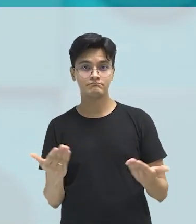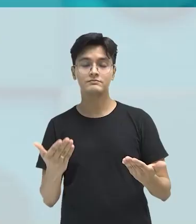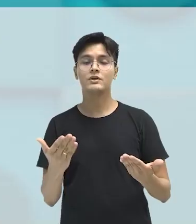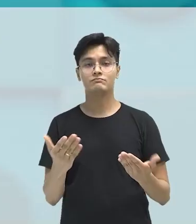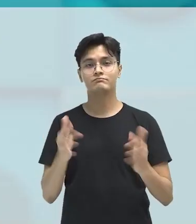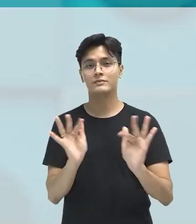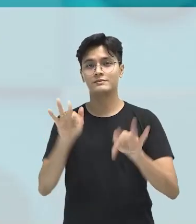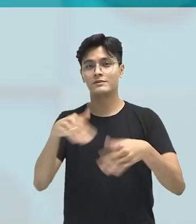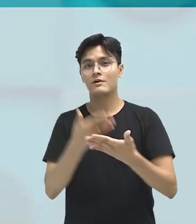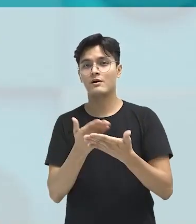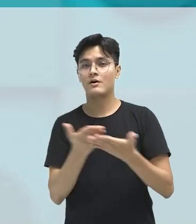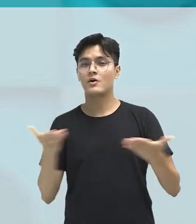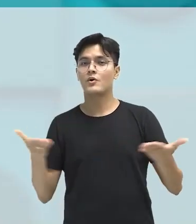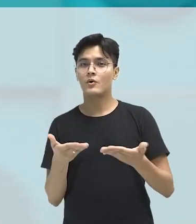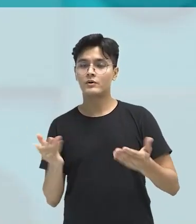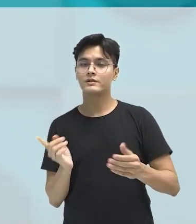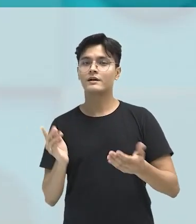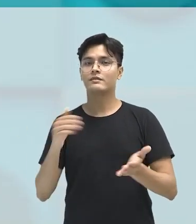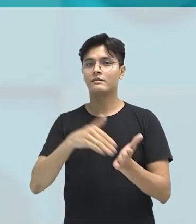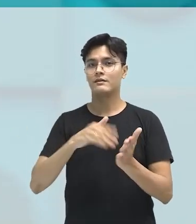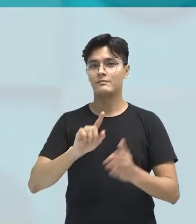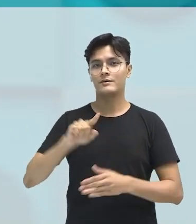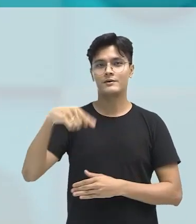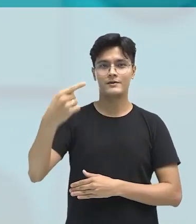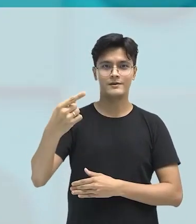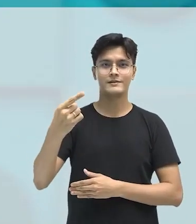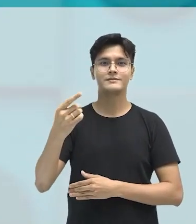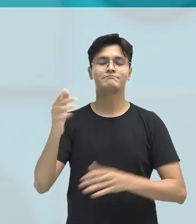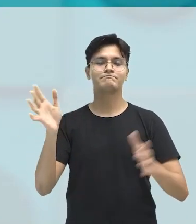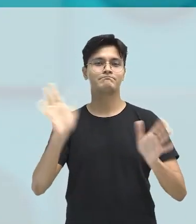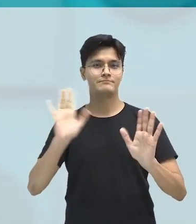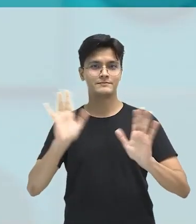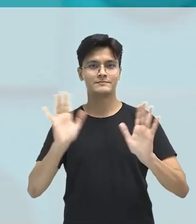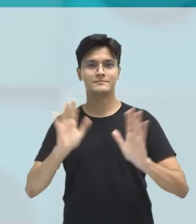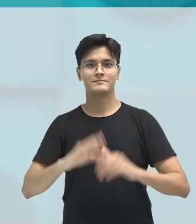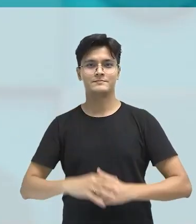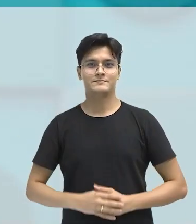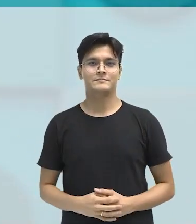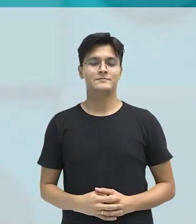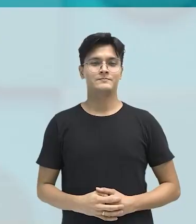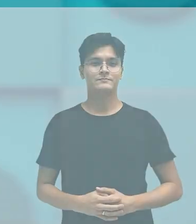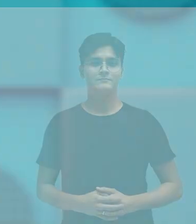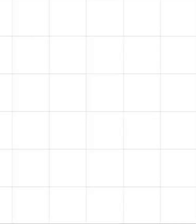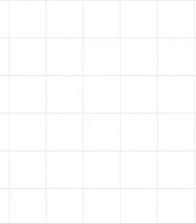a nossa aula de hoje e a gente se encontra numa próxima oportunidade. Até mais!